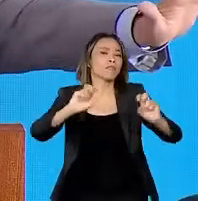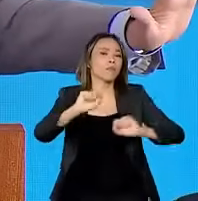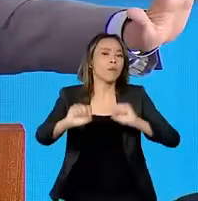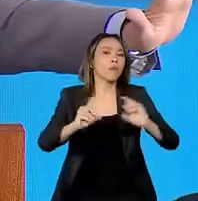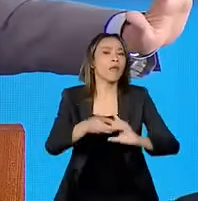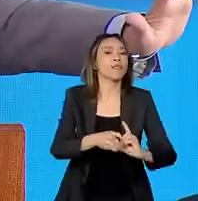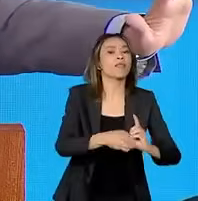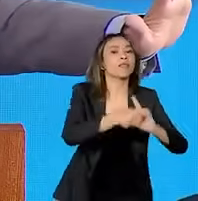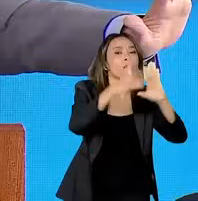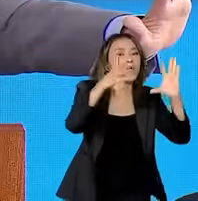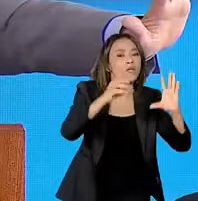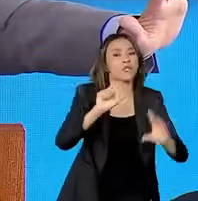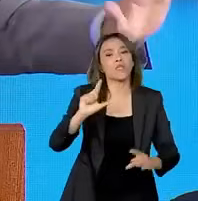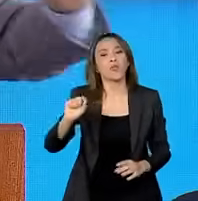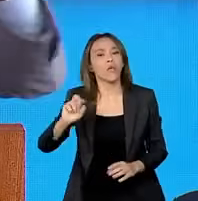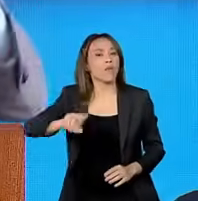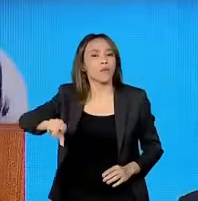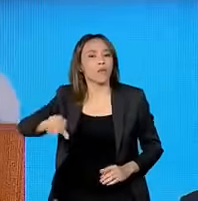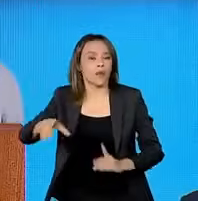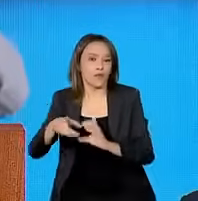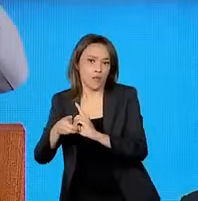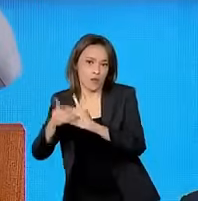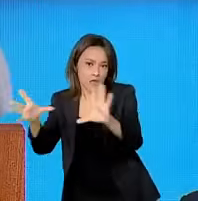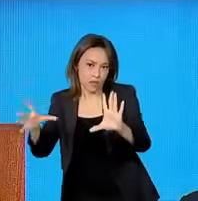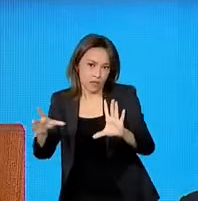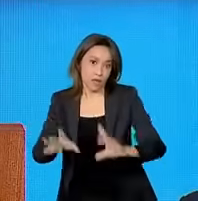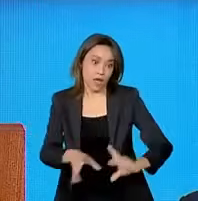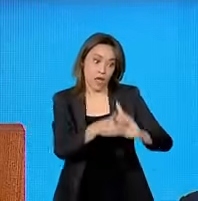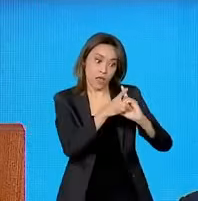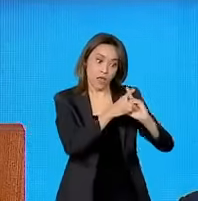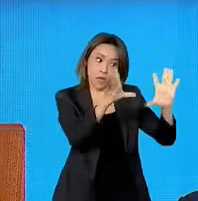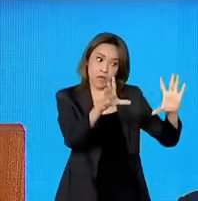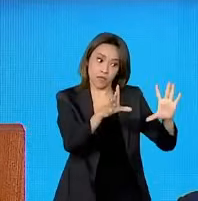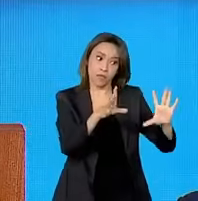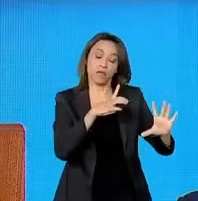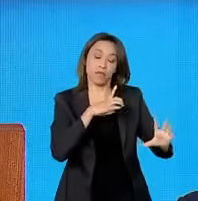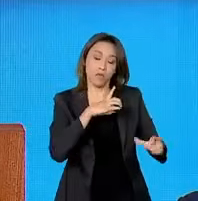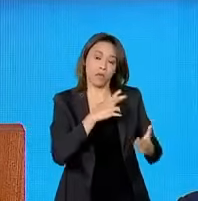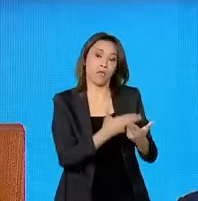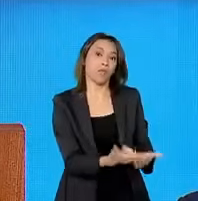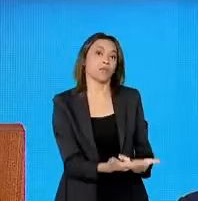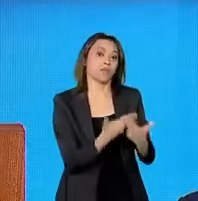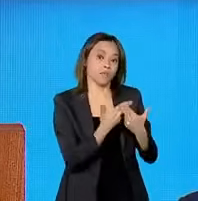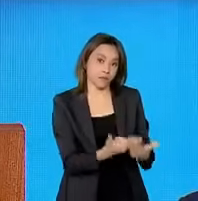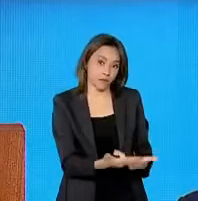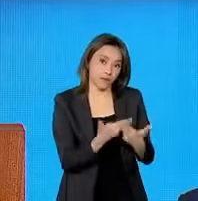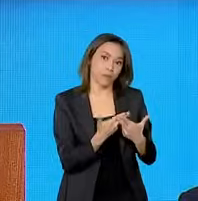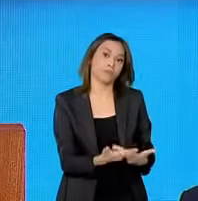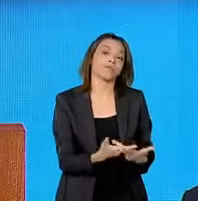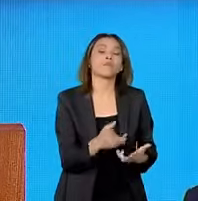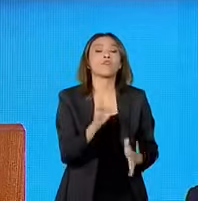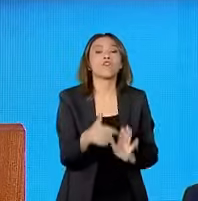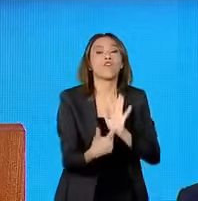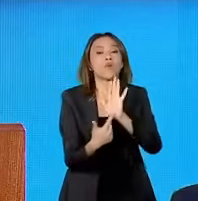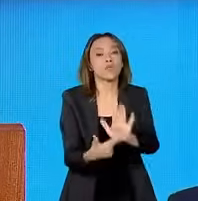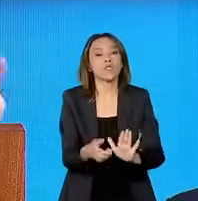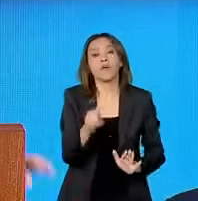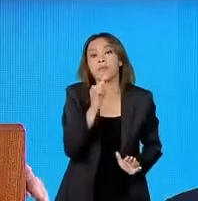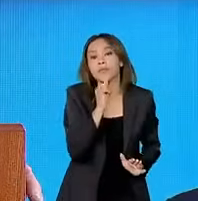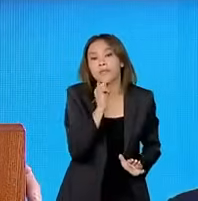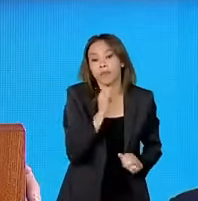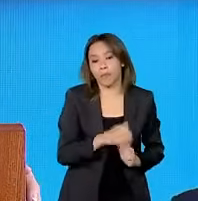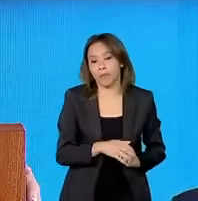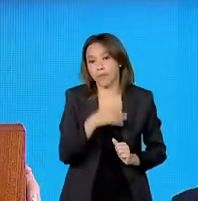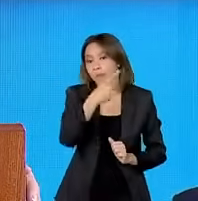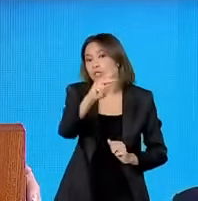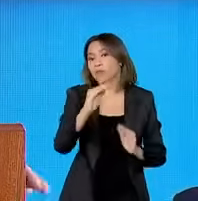que não é democracia. A democracia exige paciência. Eu vou terminar dando um exemplo para vocês. Na casa